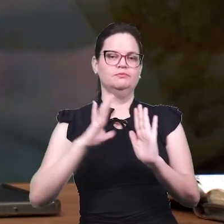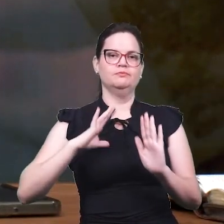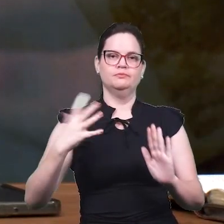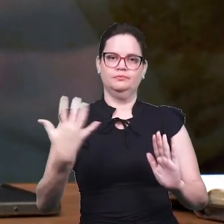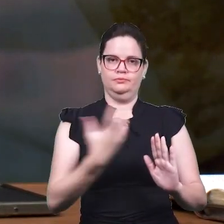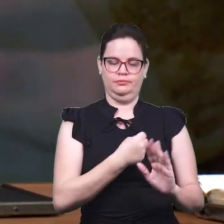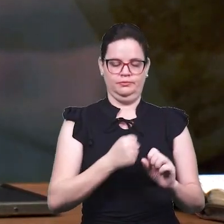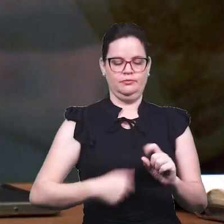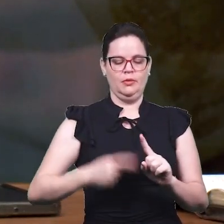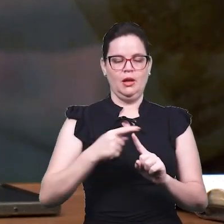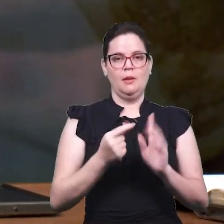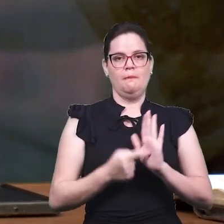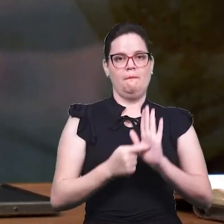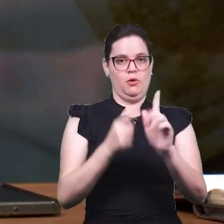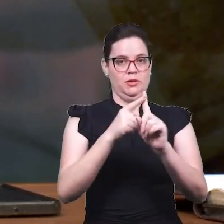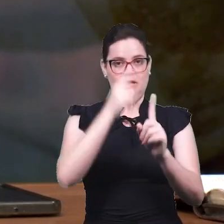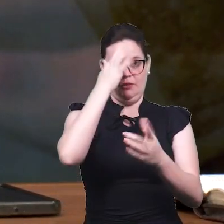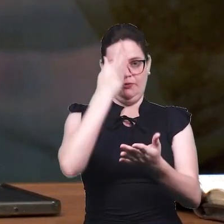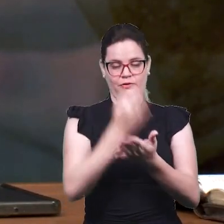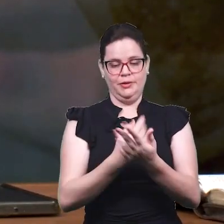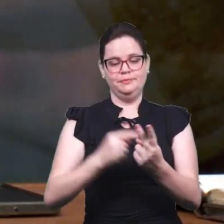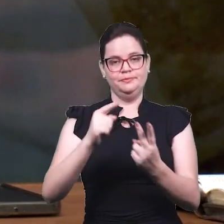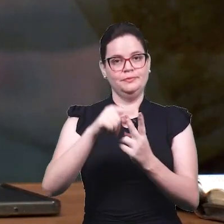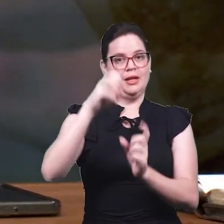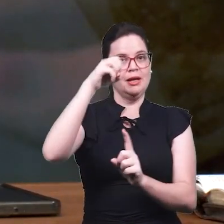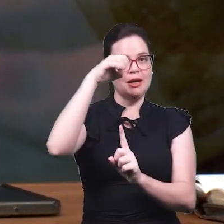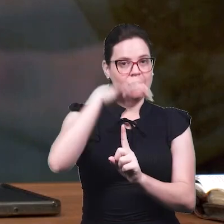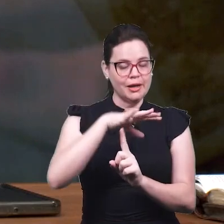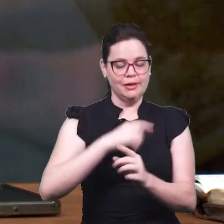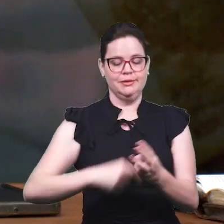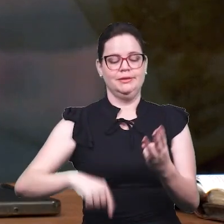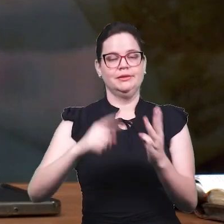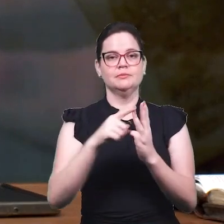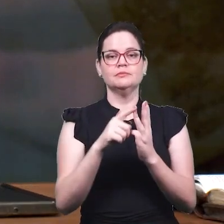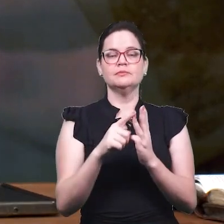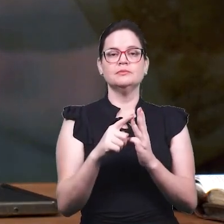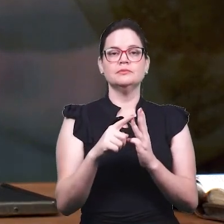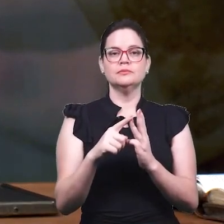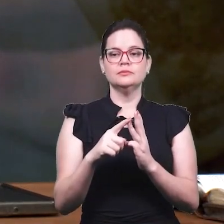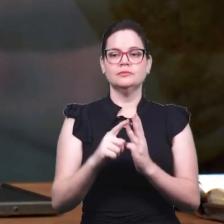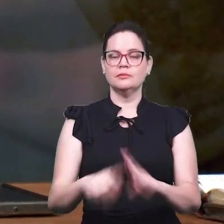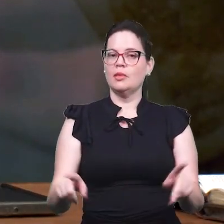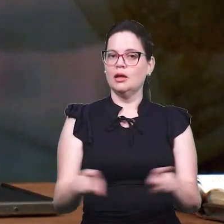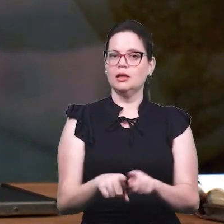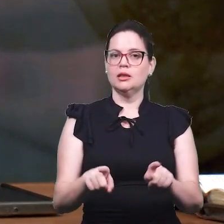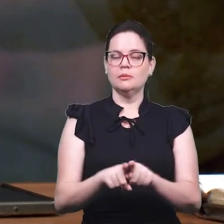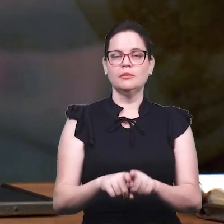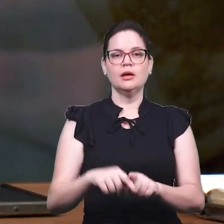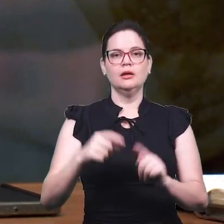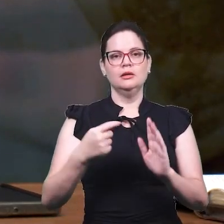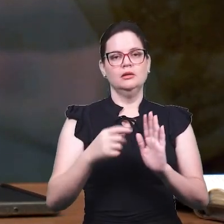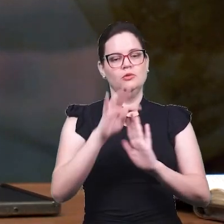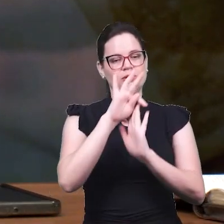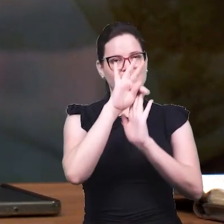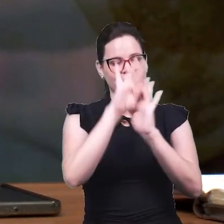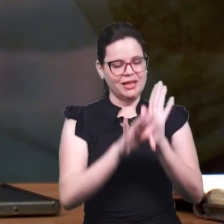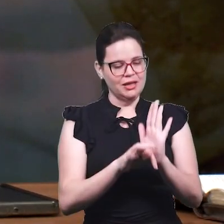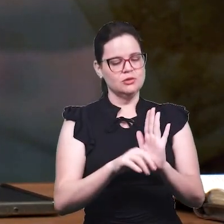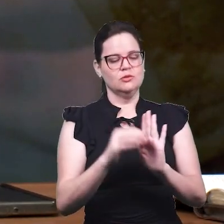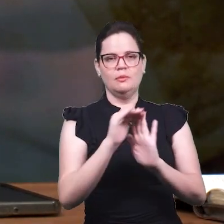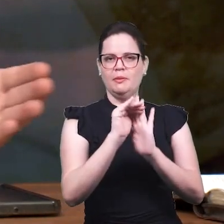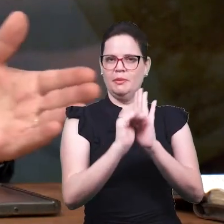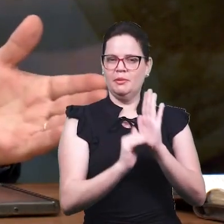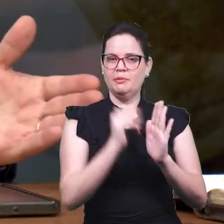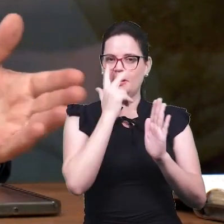salvação. Ela fala sobre a fé, fala sobre a graça, ela é uma carta muito